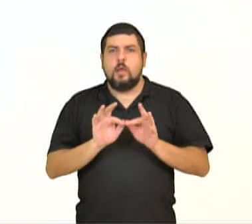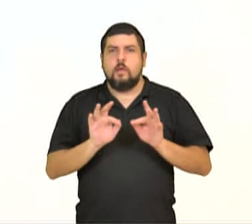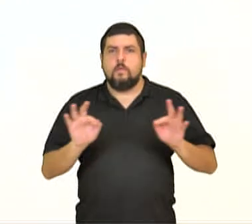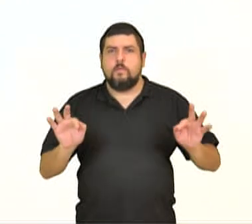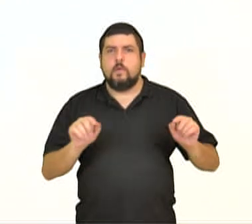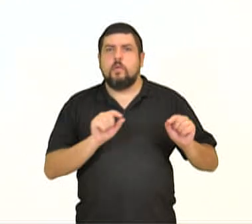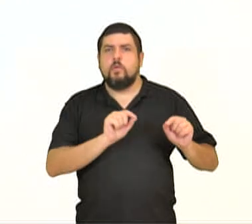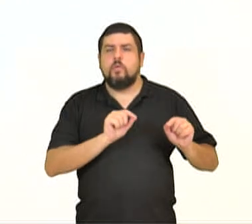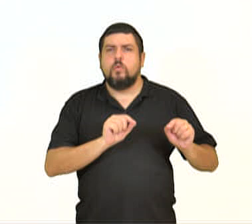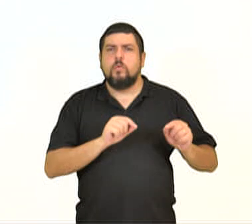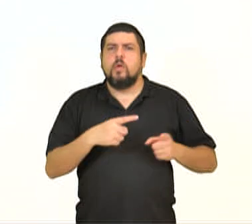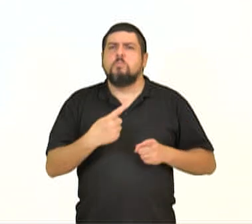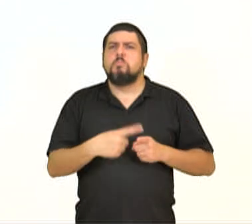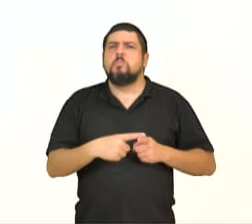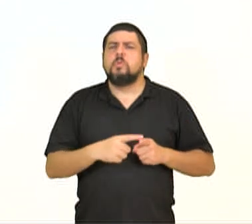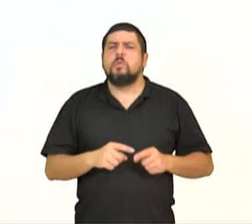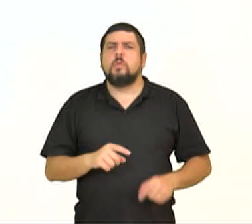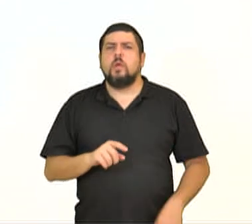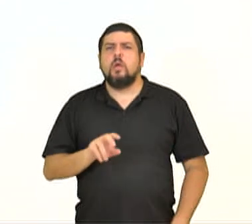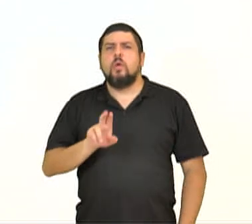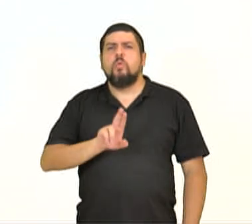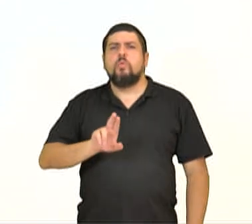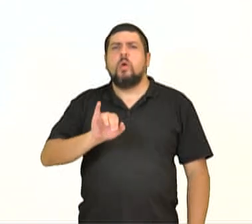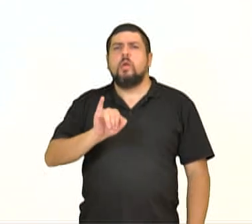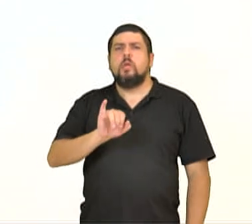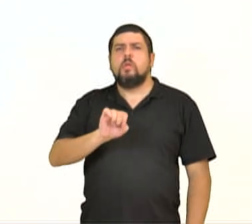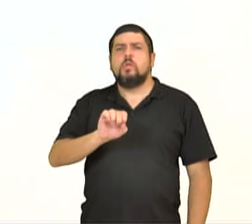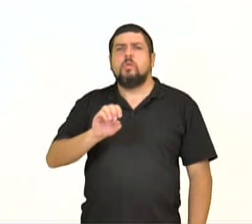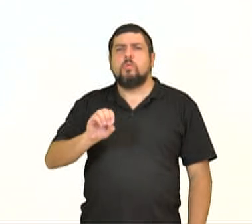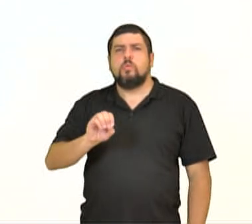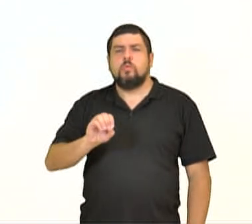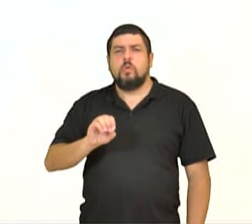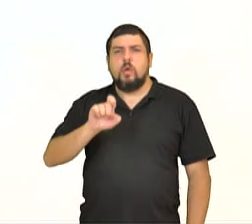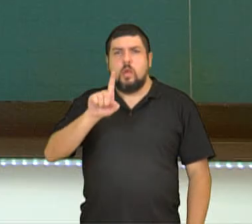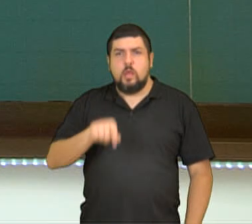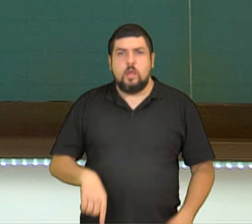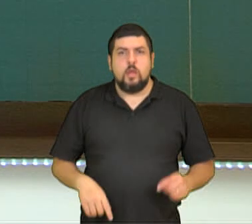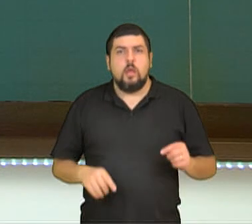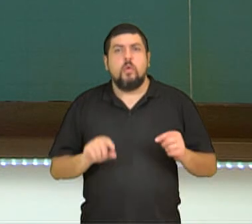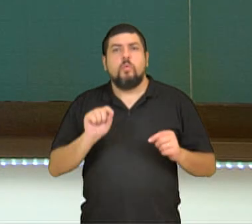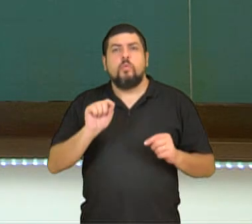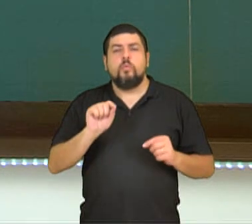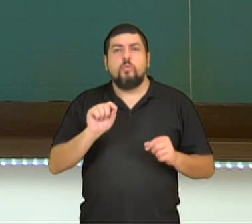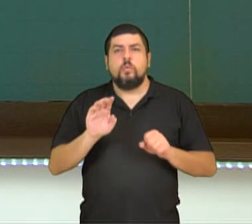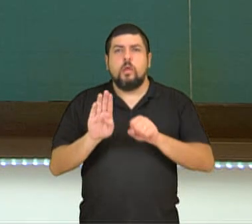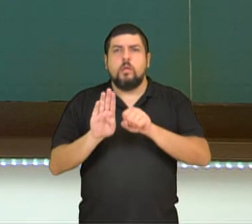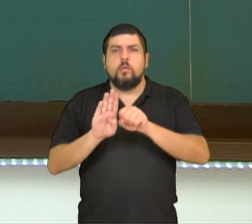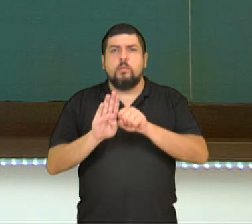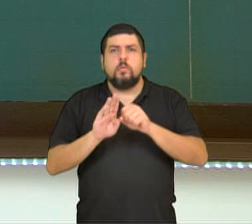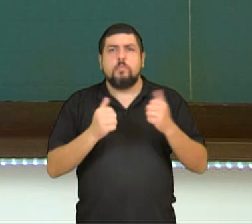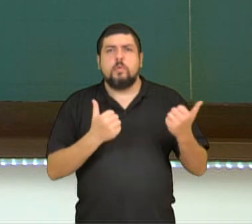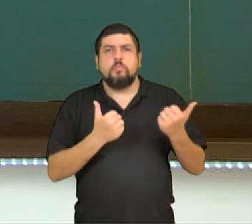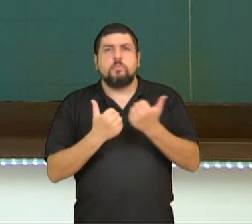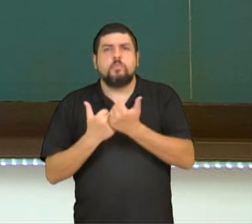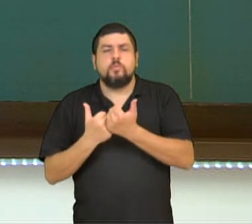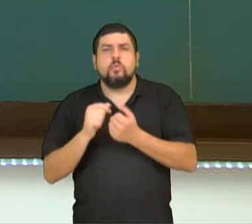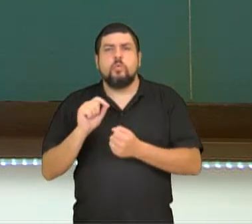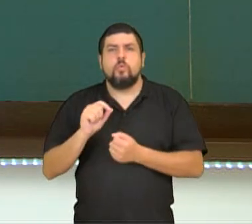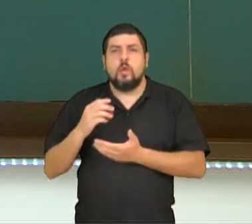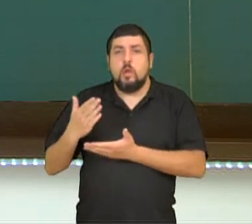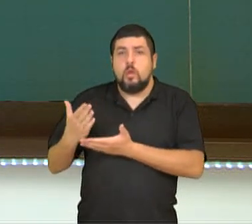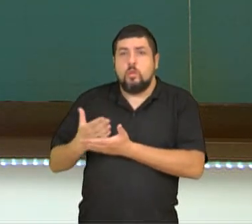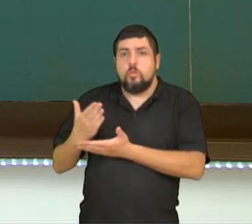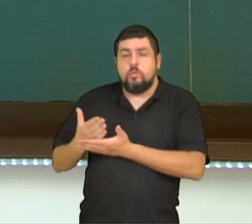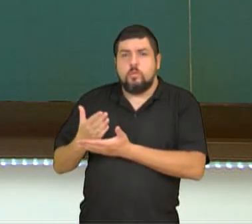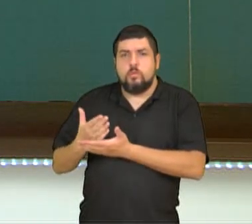fazer referência usando um pronome para substituir um substantivo. Que substantivo seria esse? O livro. Né?